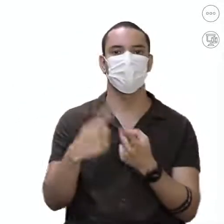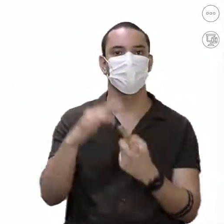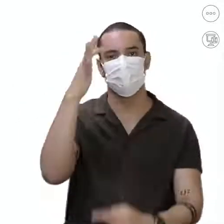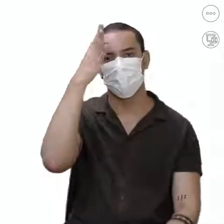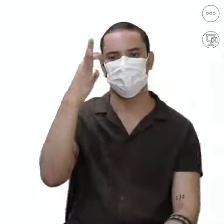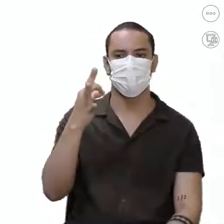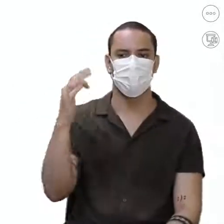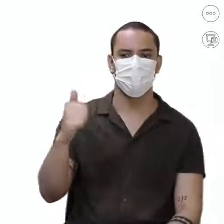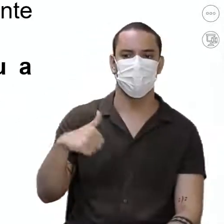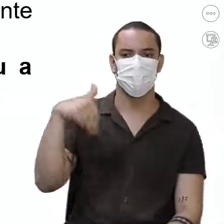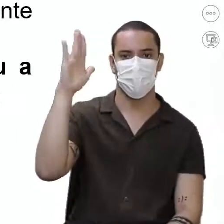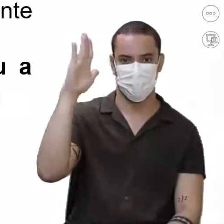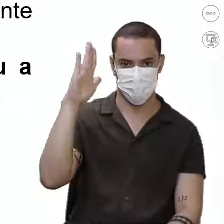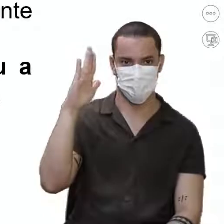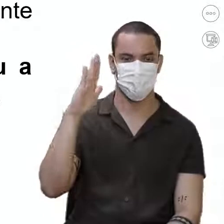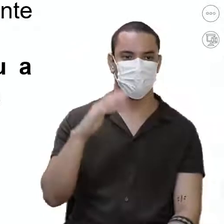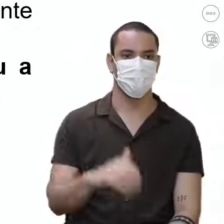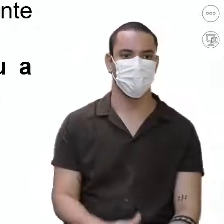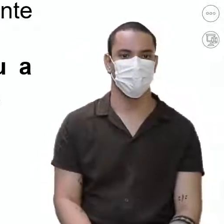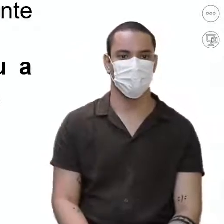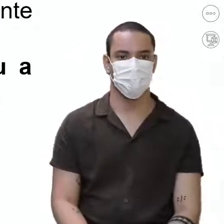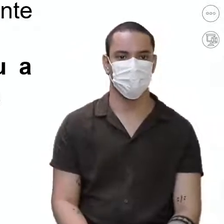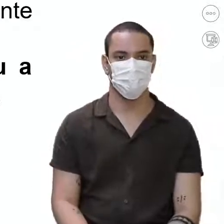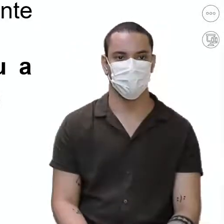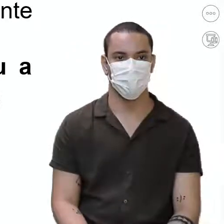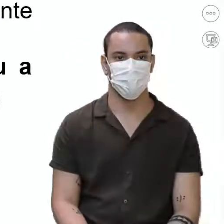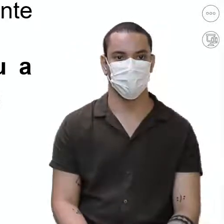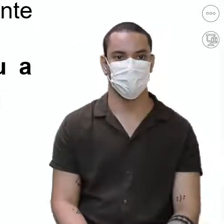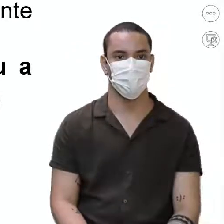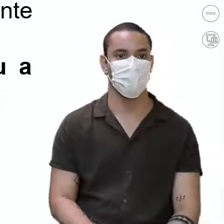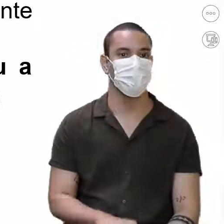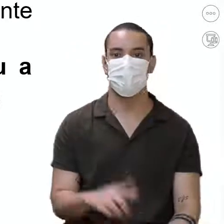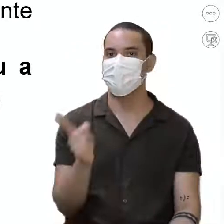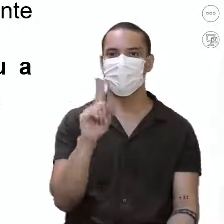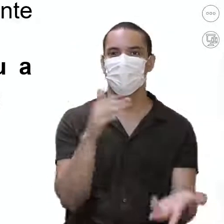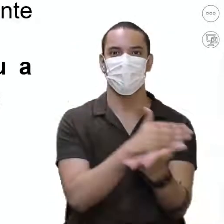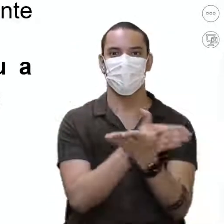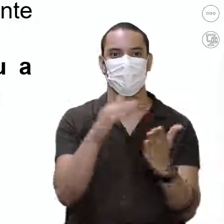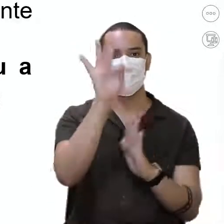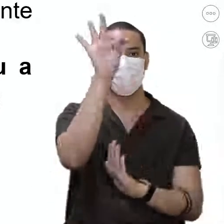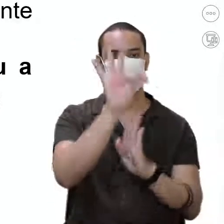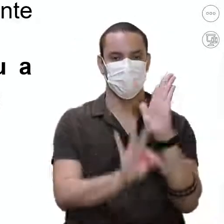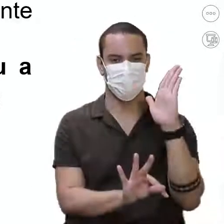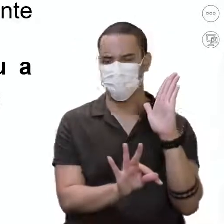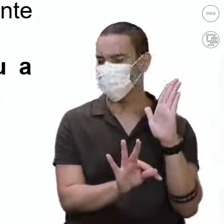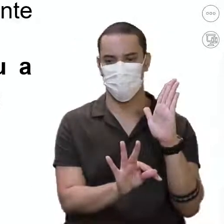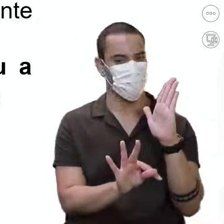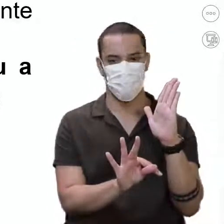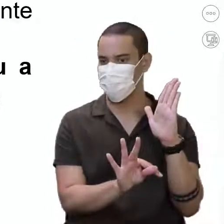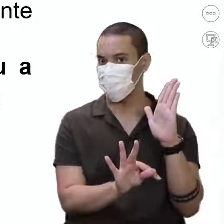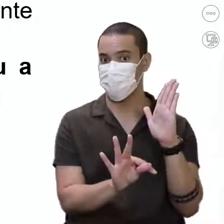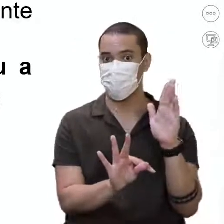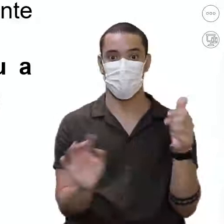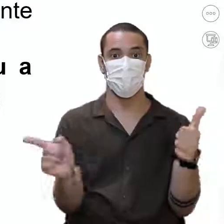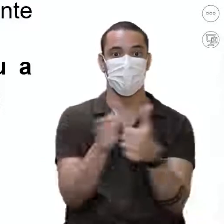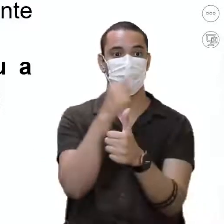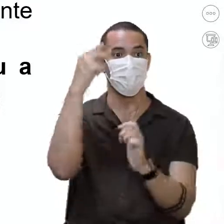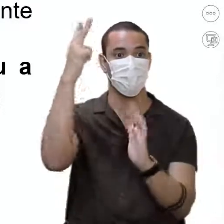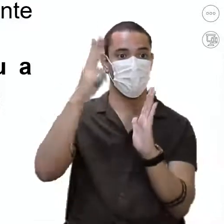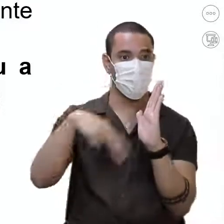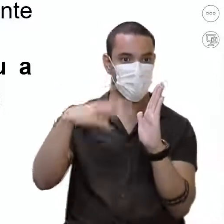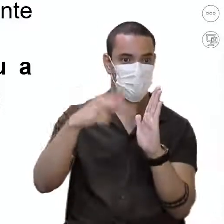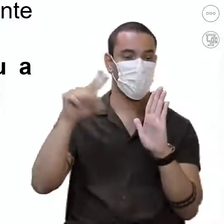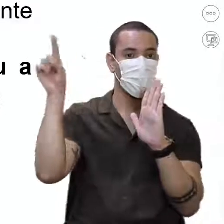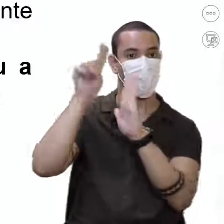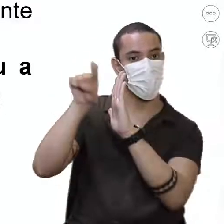pouco mais sobre o scanning? Não comece lendo o texto. Leia